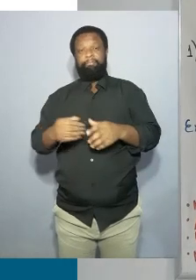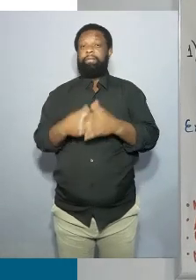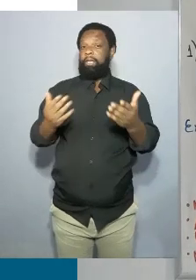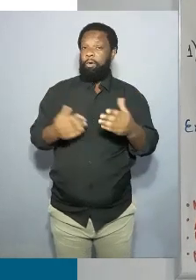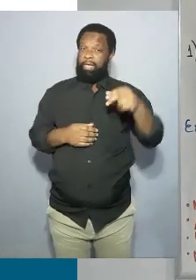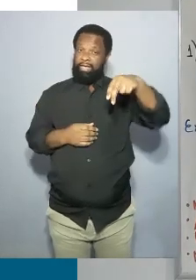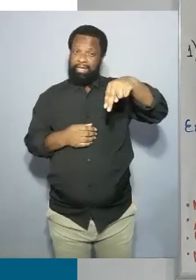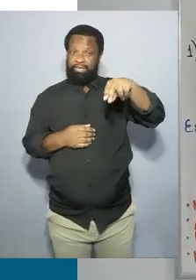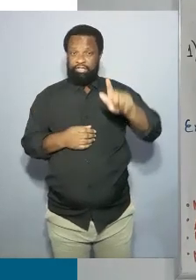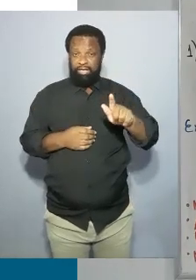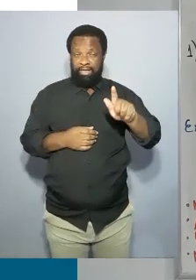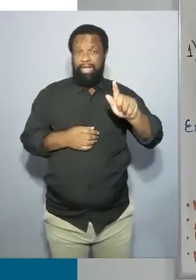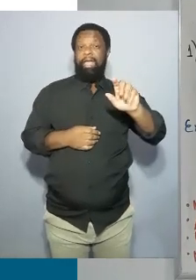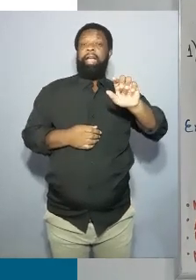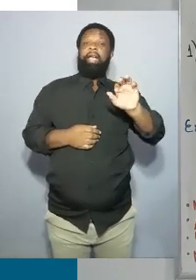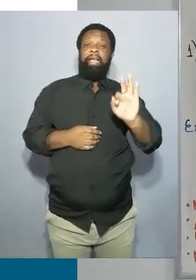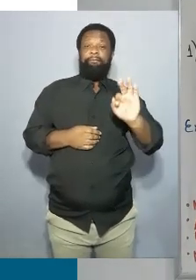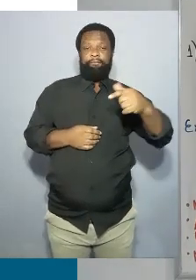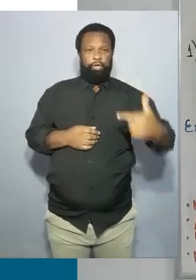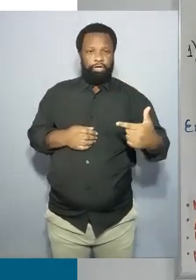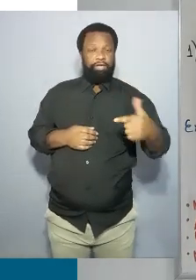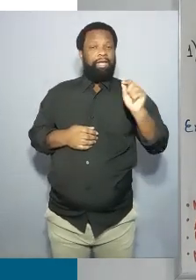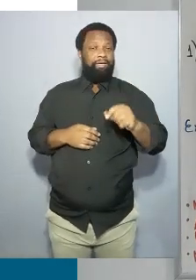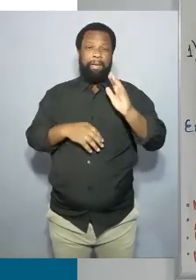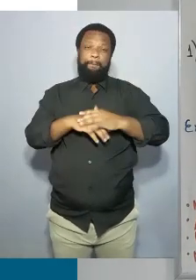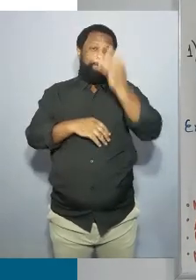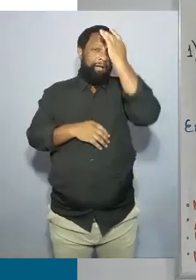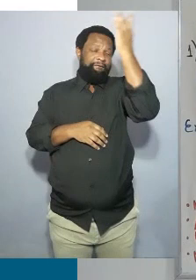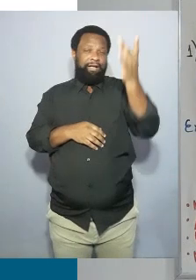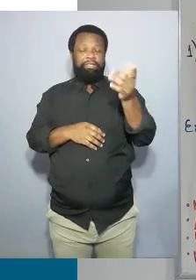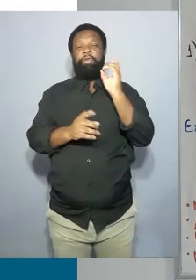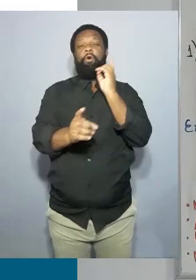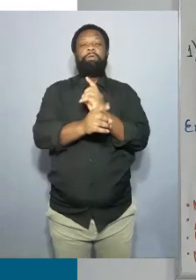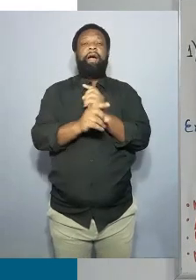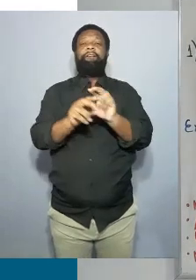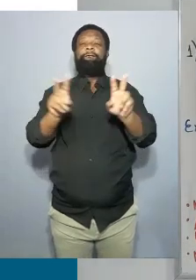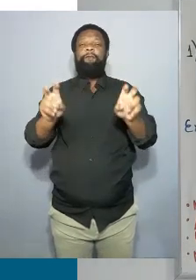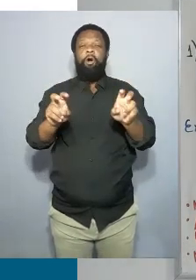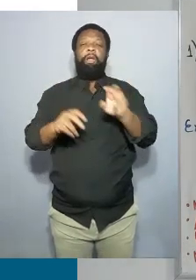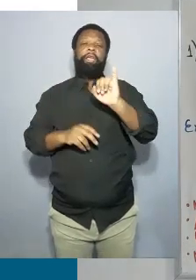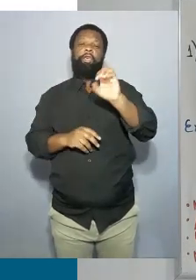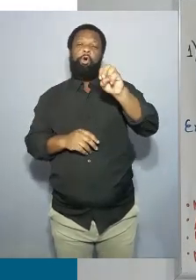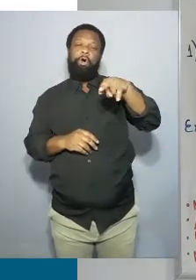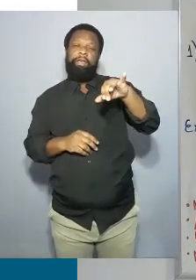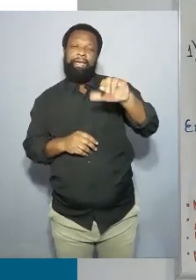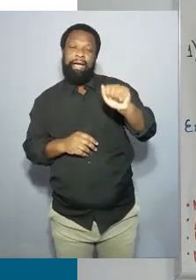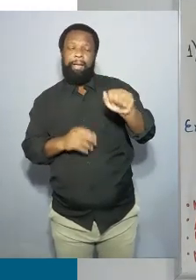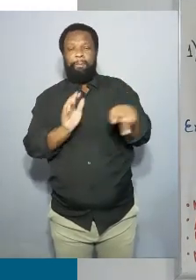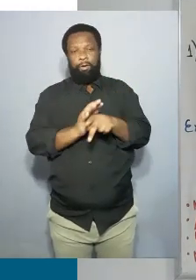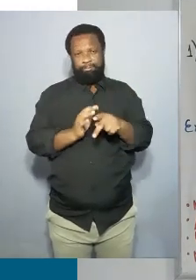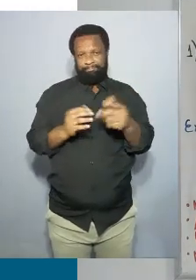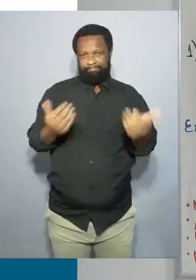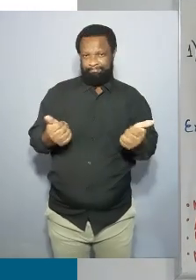Então, MgF2. Essa é a maneira mais fácil de nós encontrarmos a fórmula iônica do